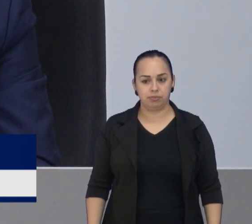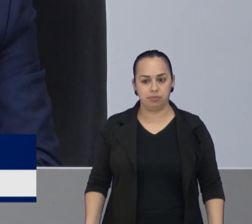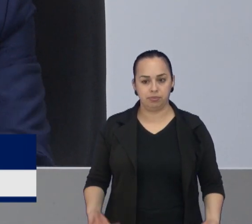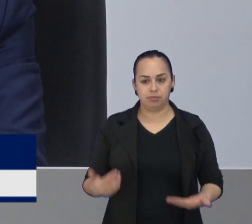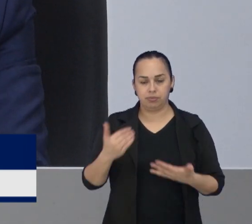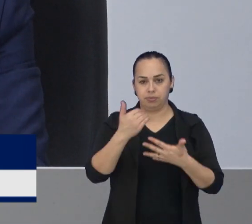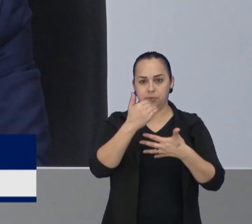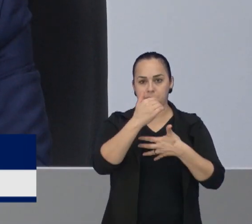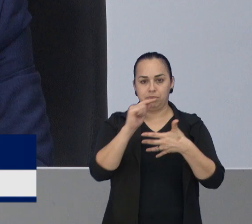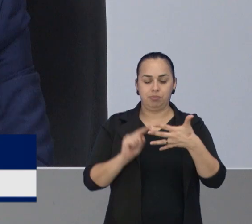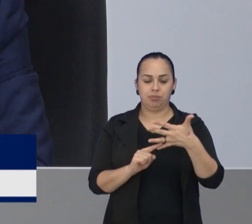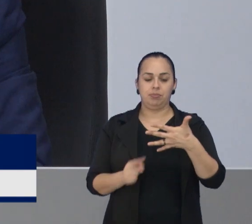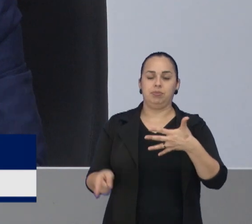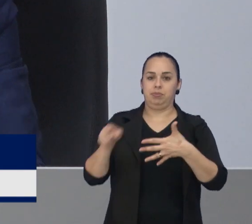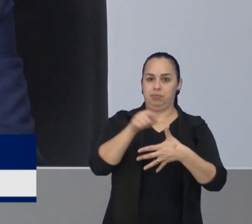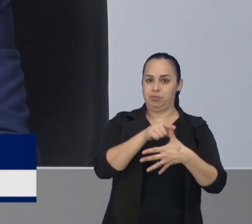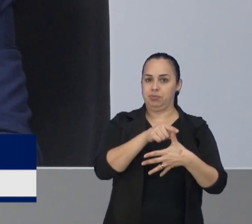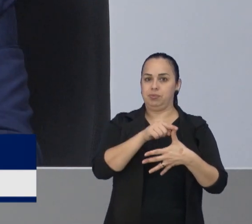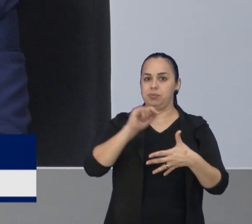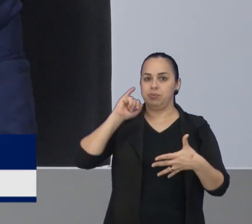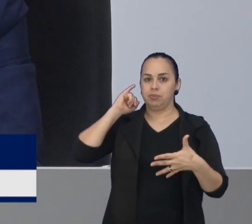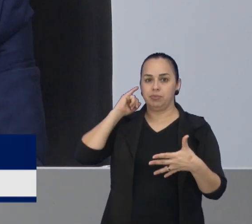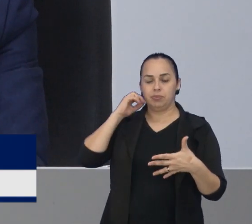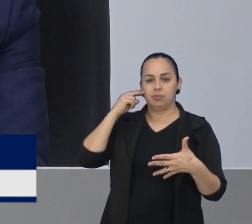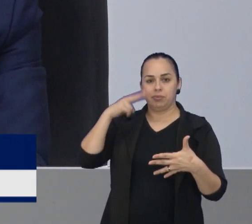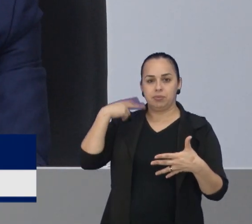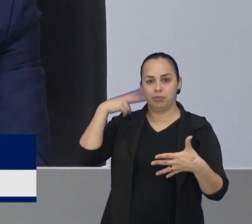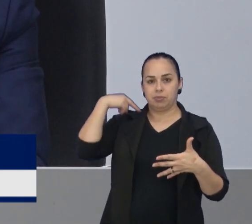Questão de ordem, o vereador Dr. José Cláudio.